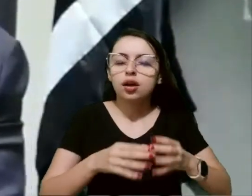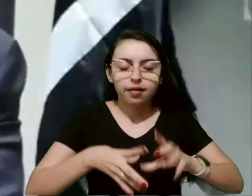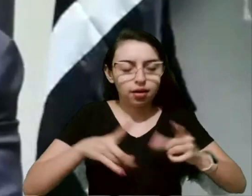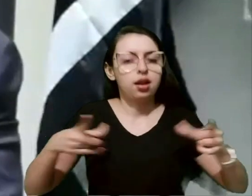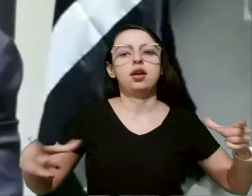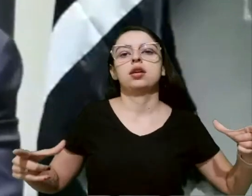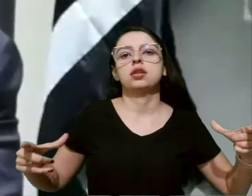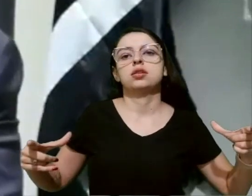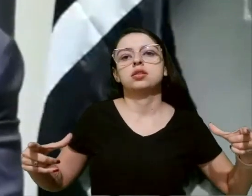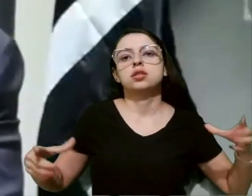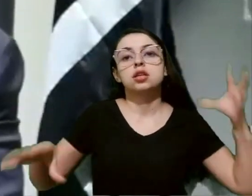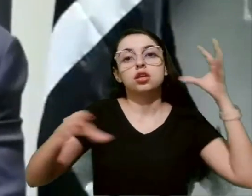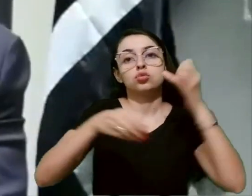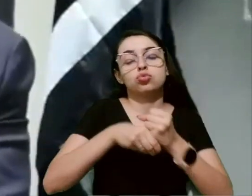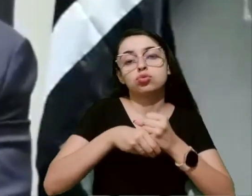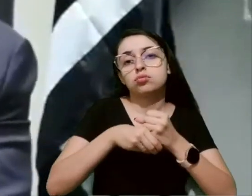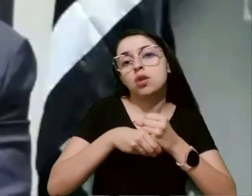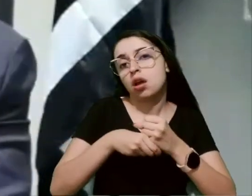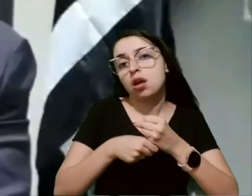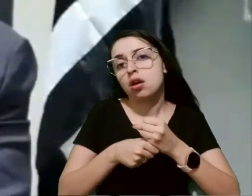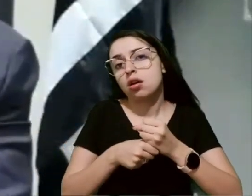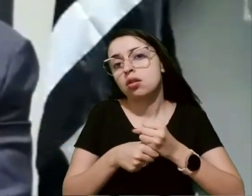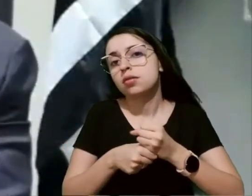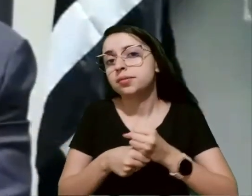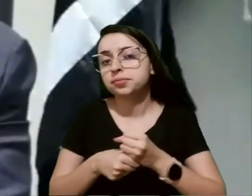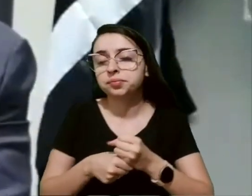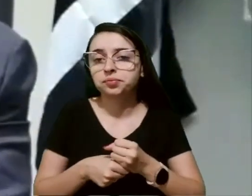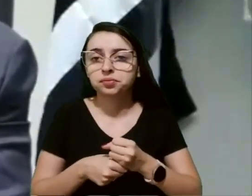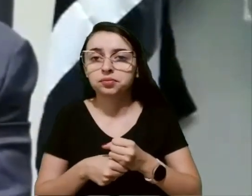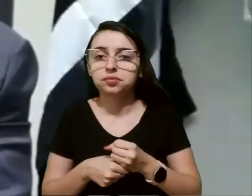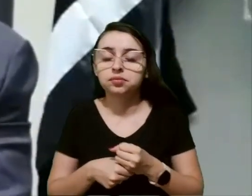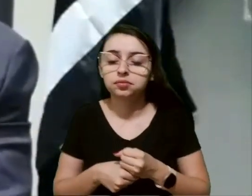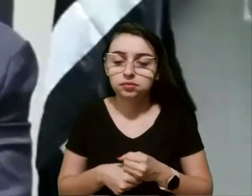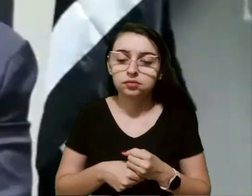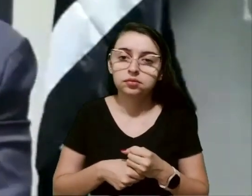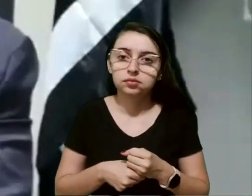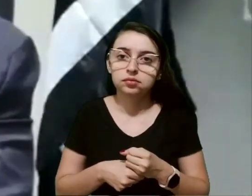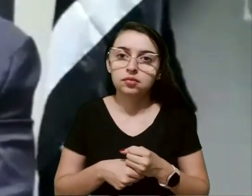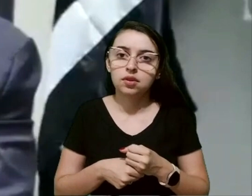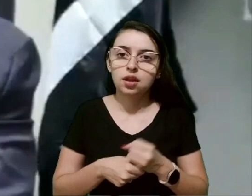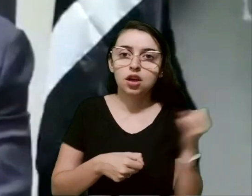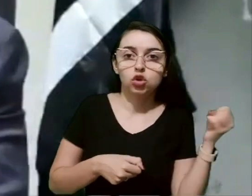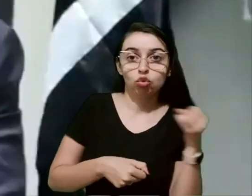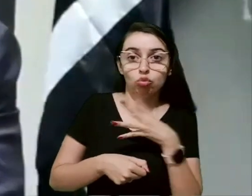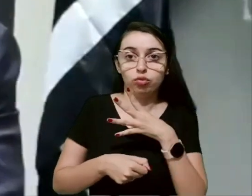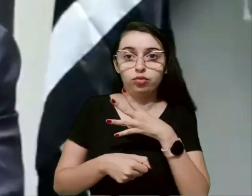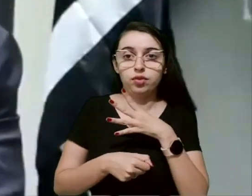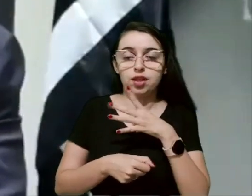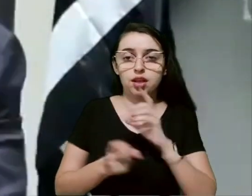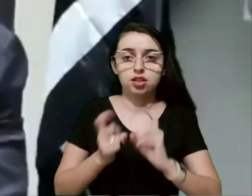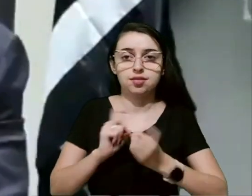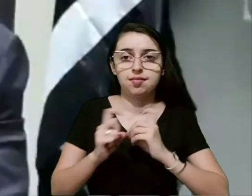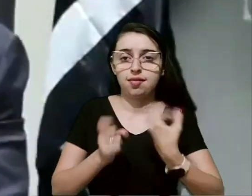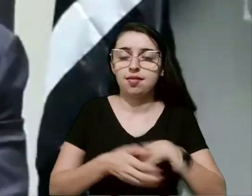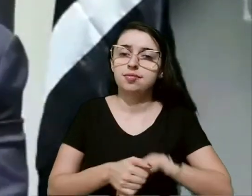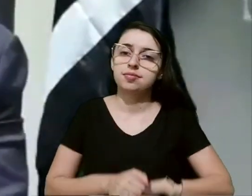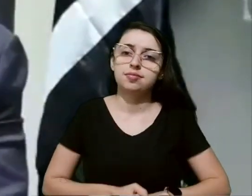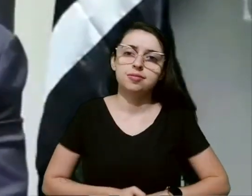maior, capacidade de fazer conta muito maior por trás, eh eh, a sofisticação que esses modelos atingem é